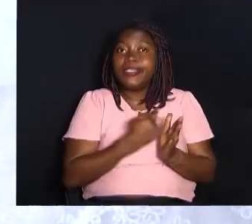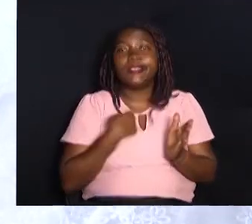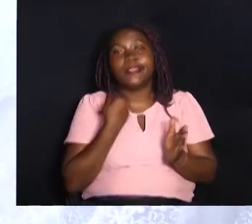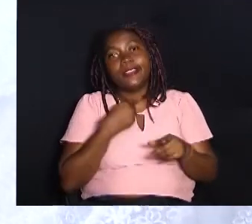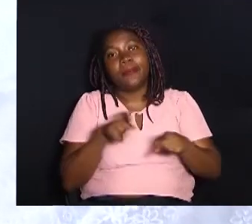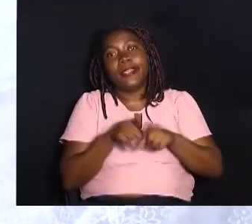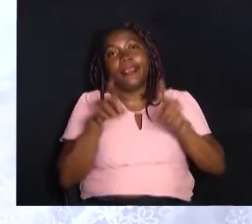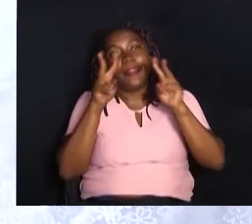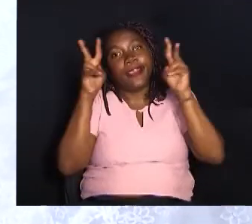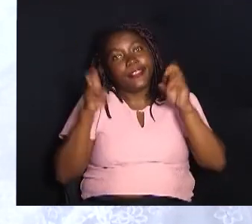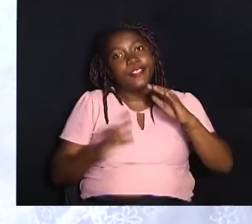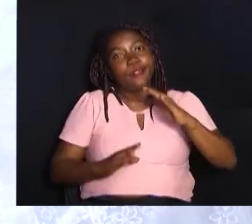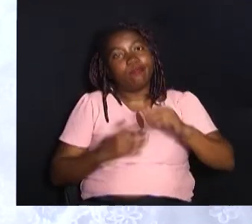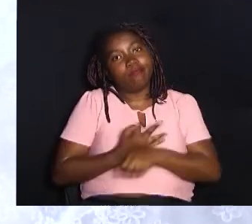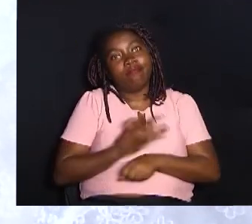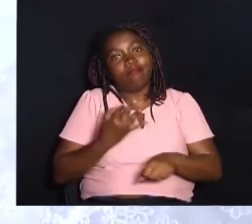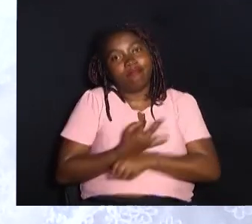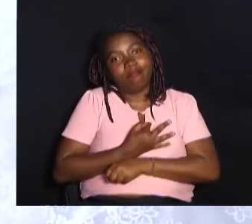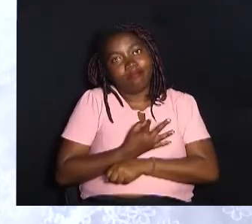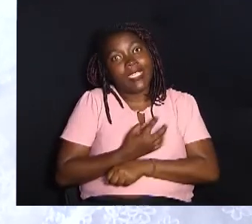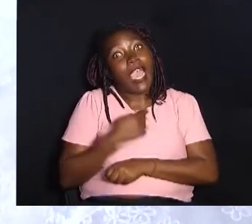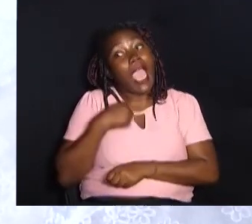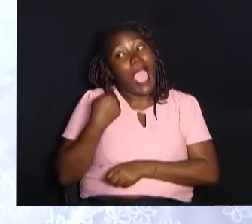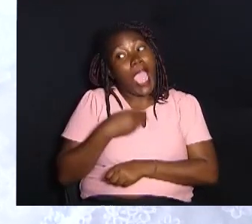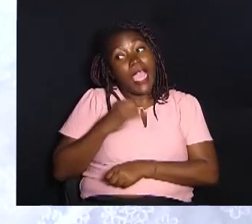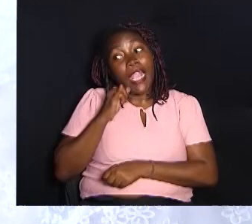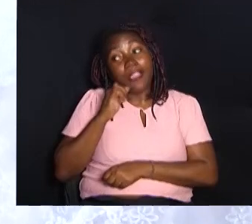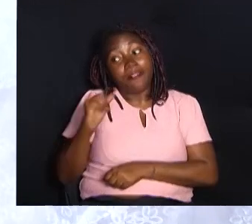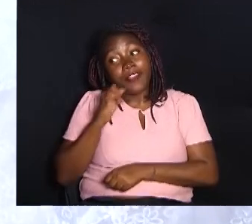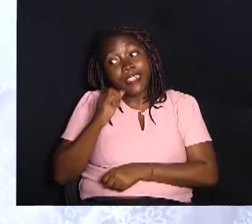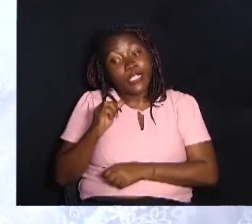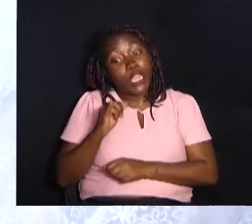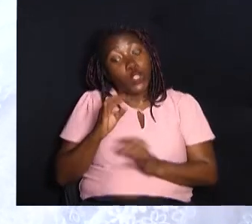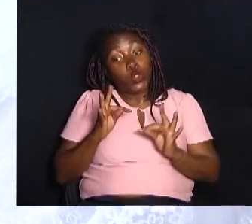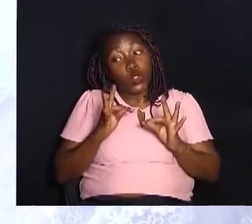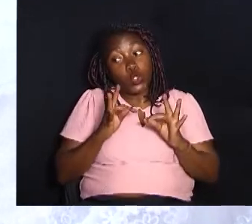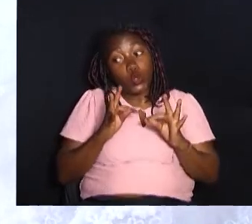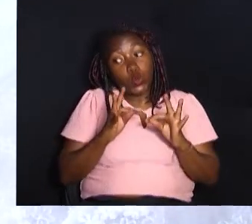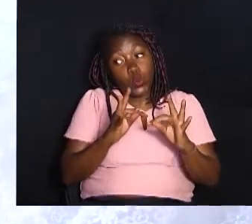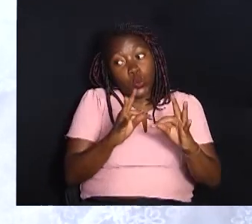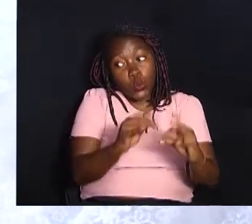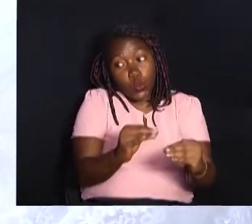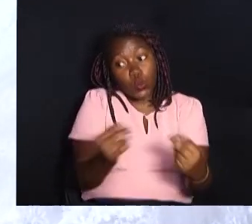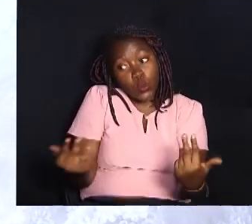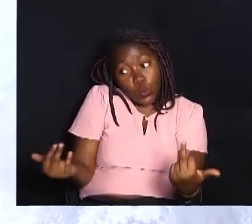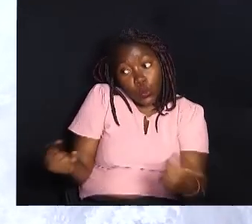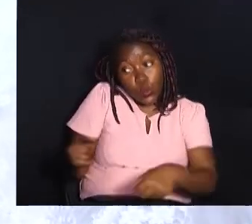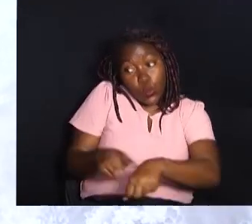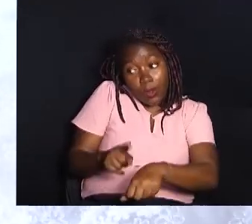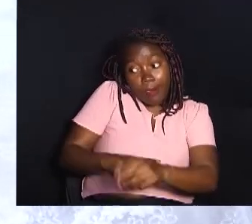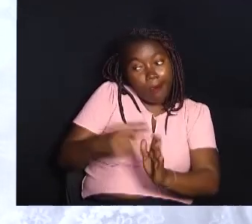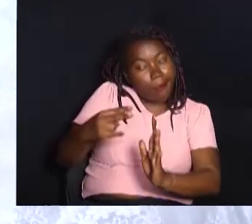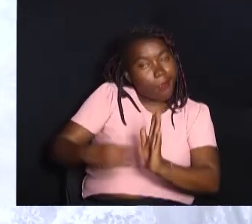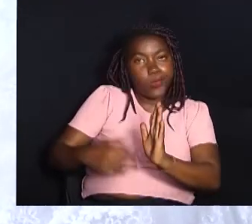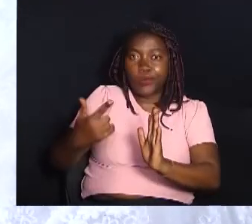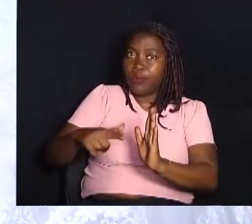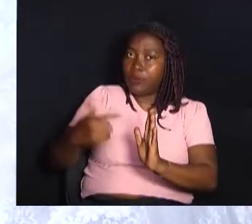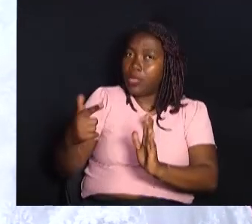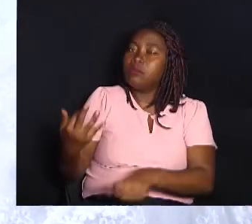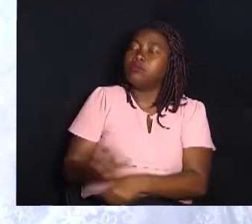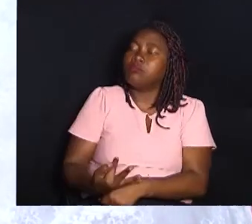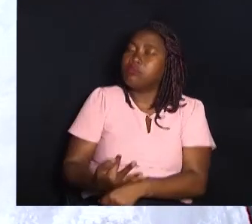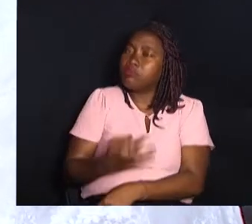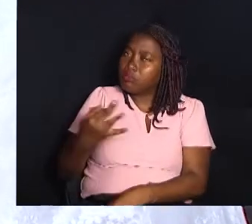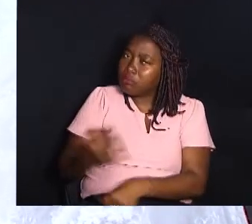dentro do prazo. E a gente também tem uma questão de tolerância. A gente enfatiza que nem todo mundo tem o mesmo tempo de